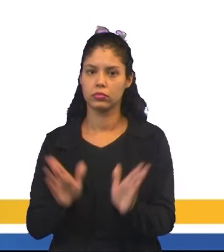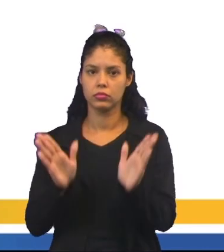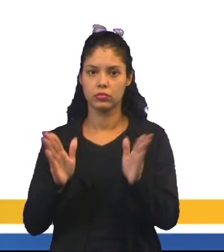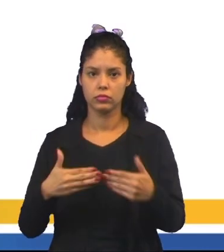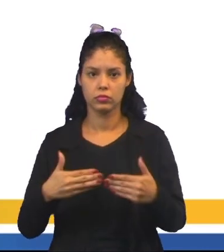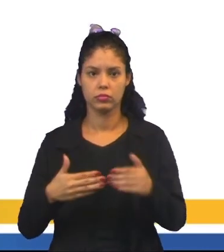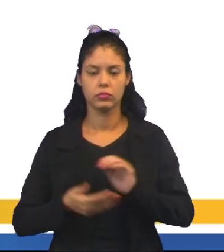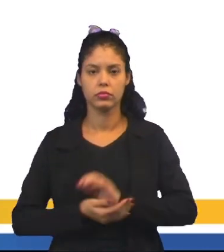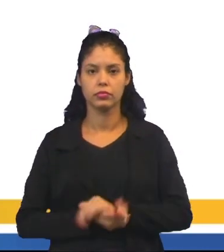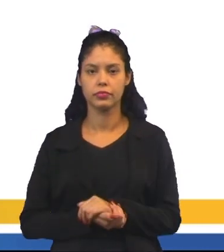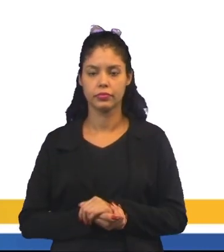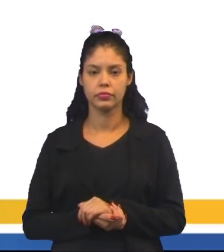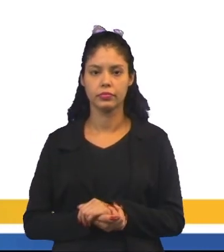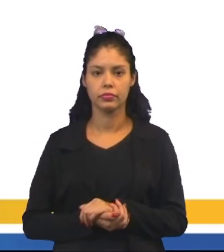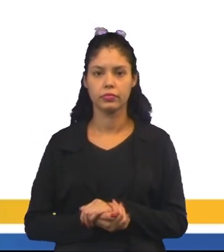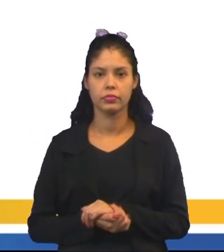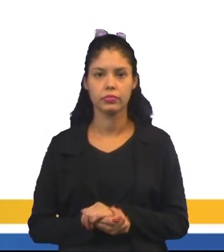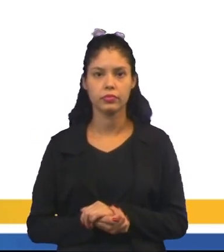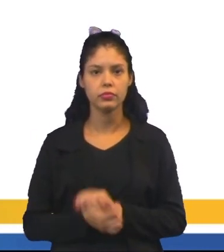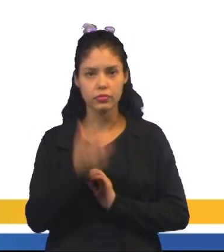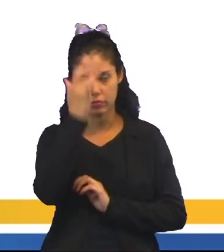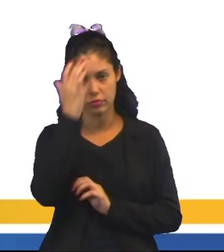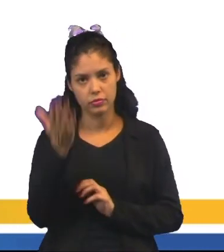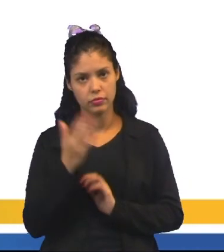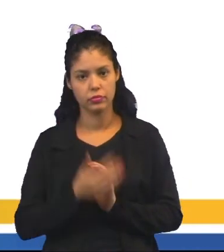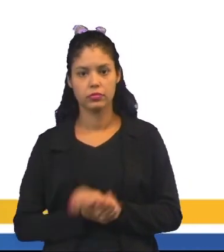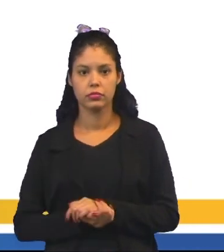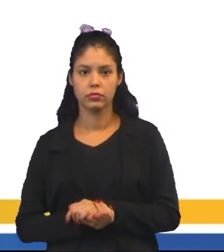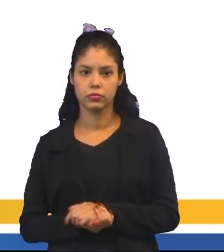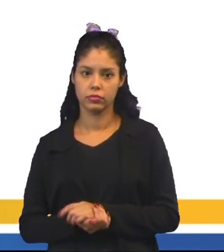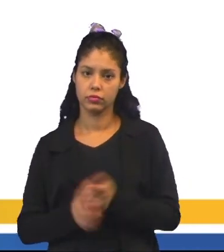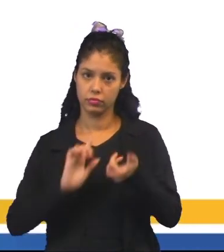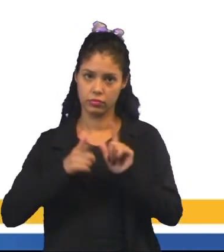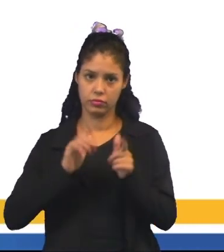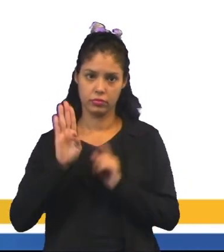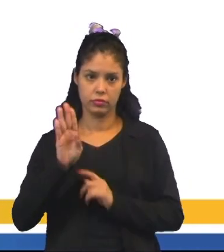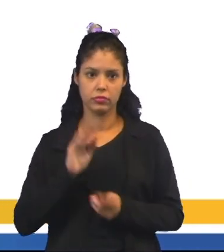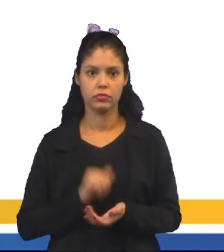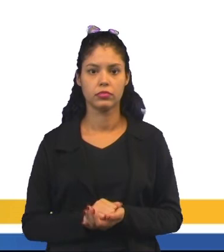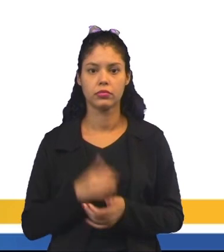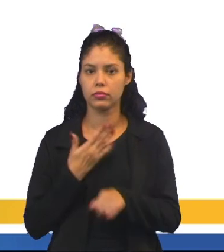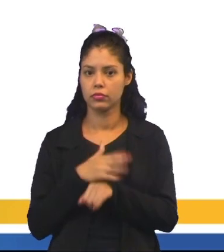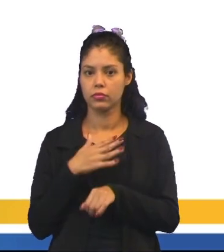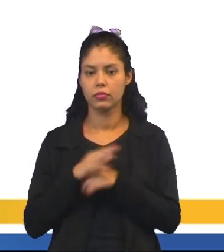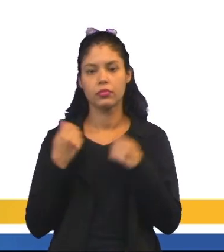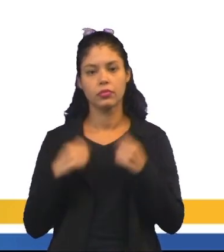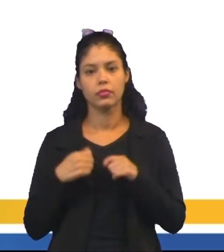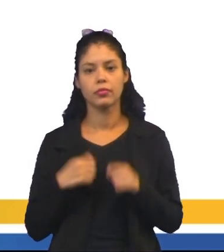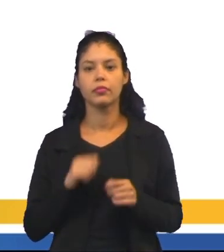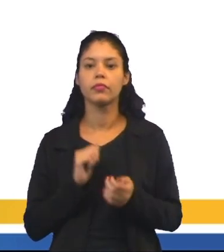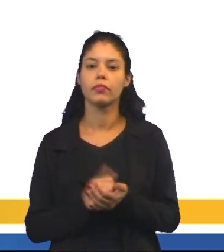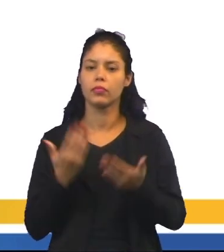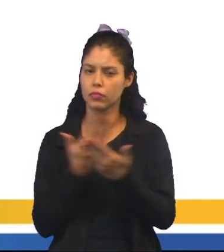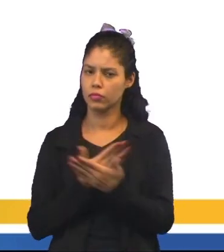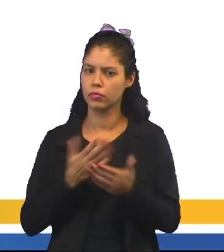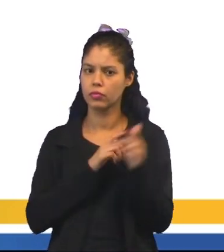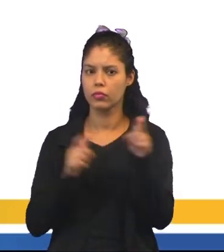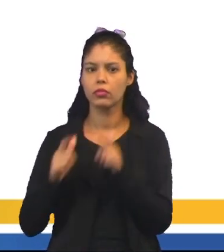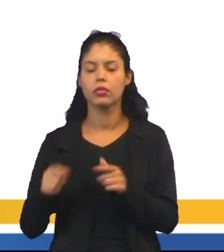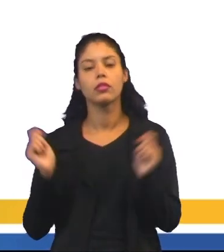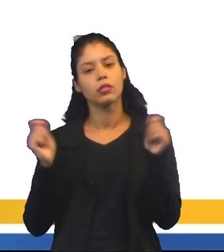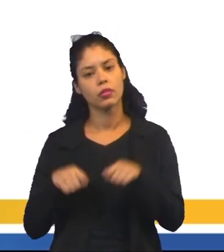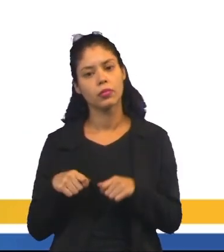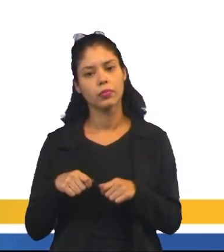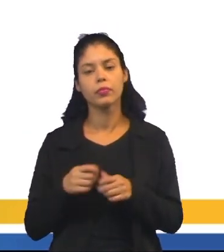é feito em locais fechados. Tá fácil, tá dada. Letra B, os praticantes devem preservar os locais, pois